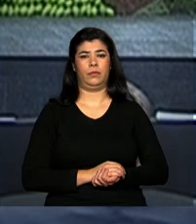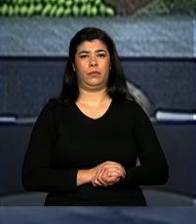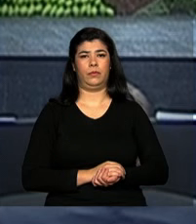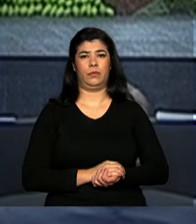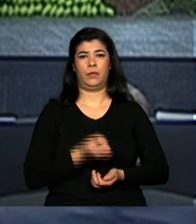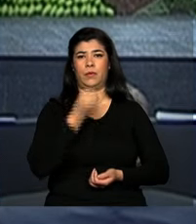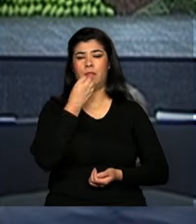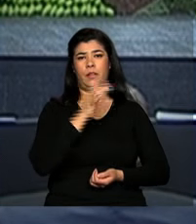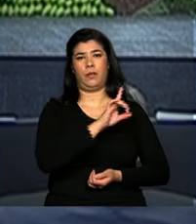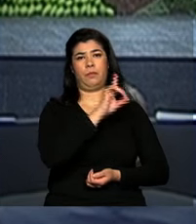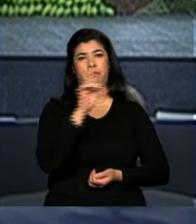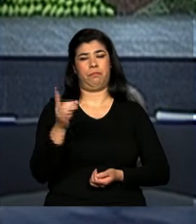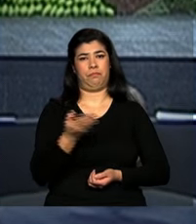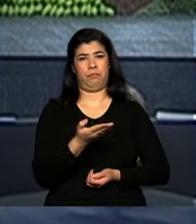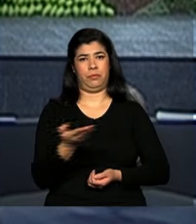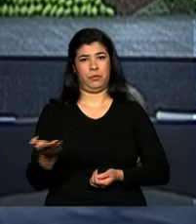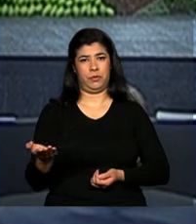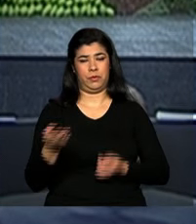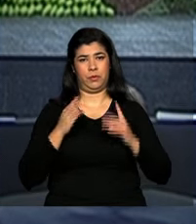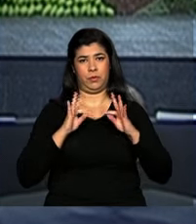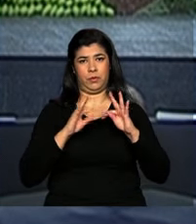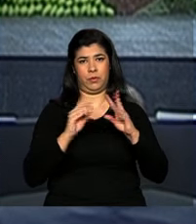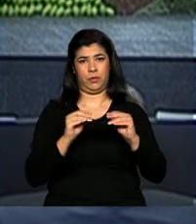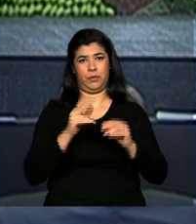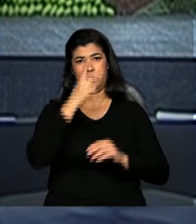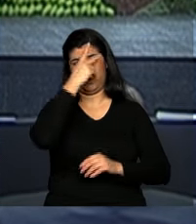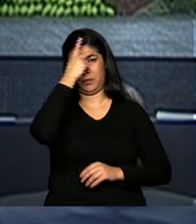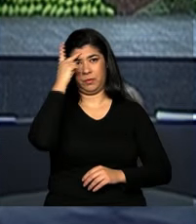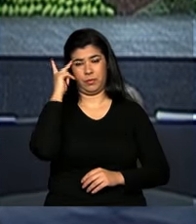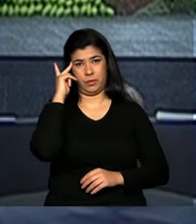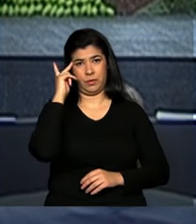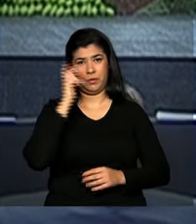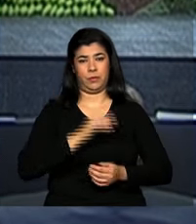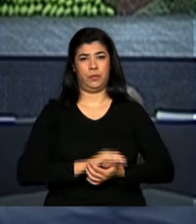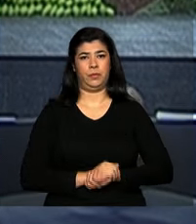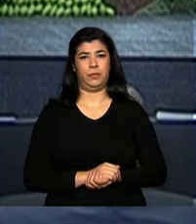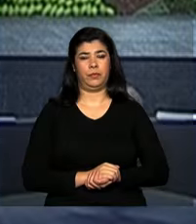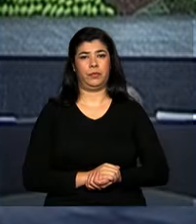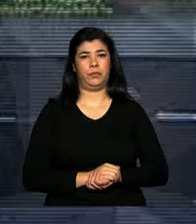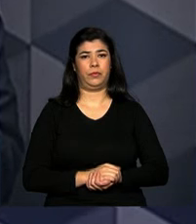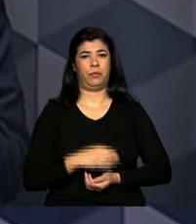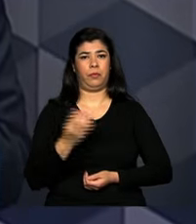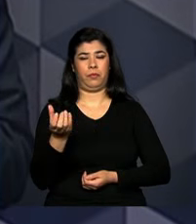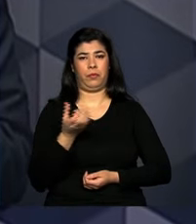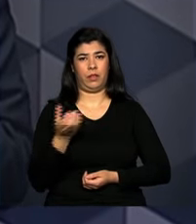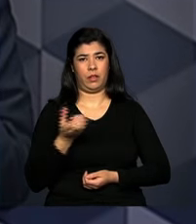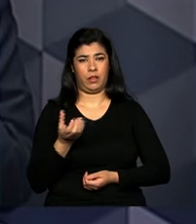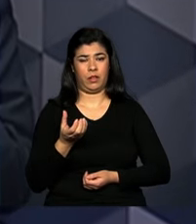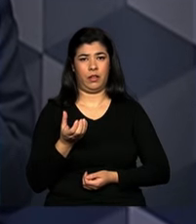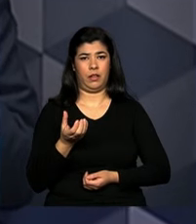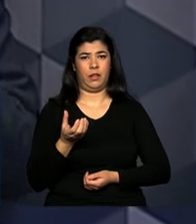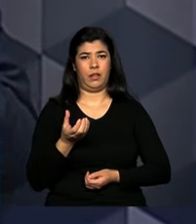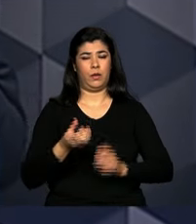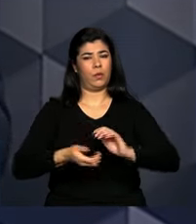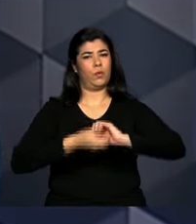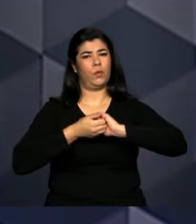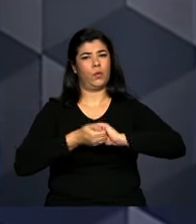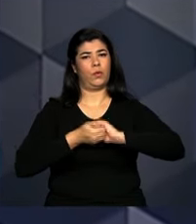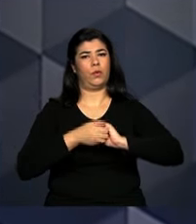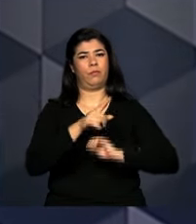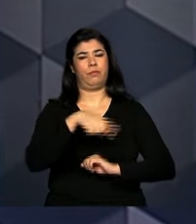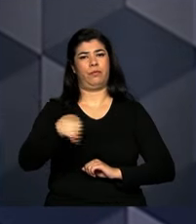Bom dia a todos e a todas. Gostaria de